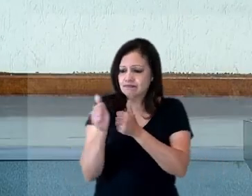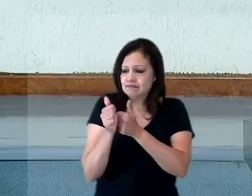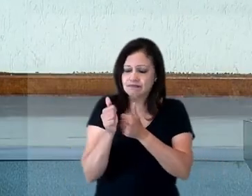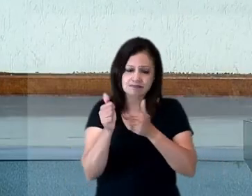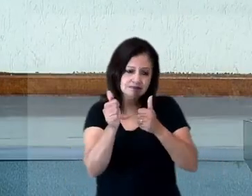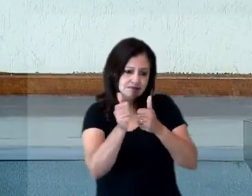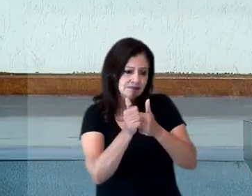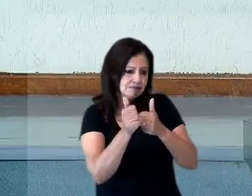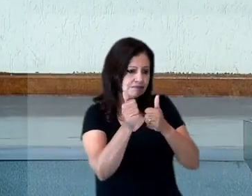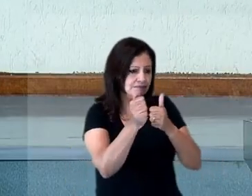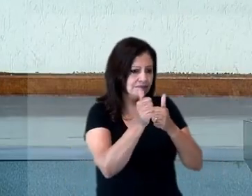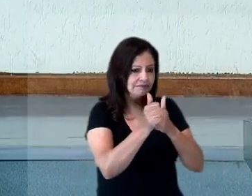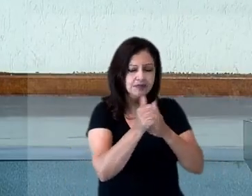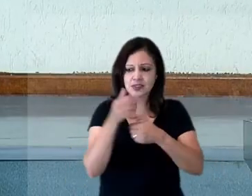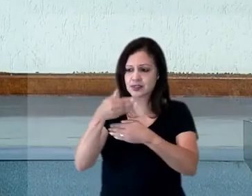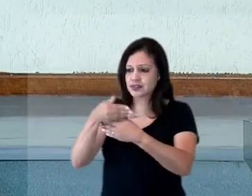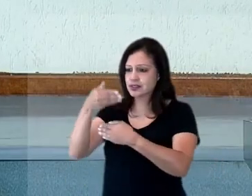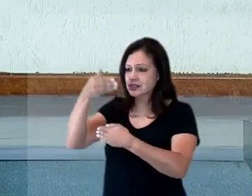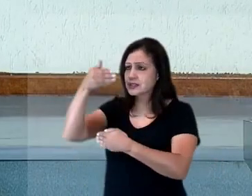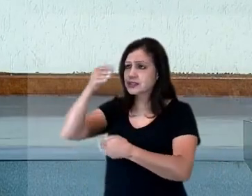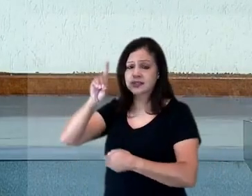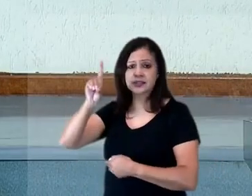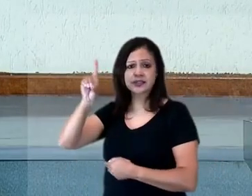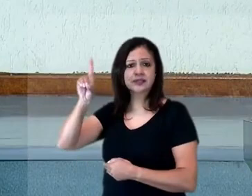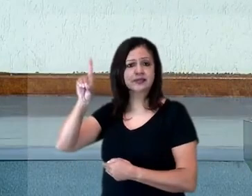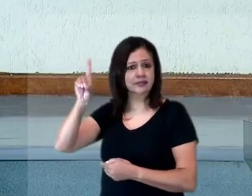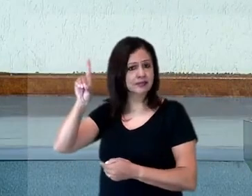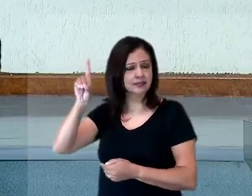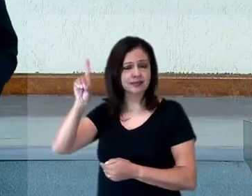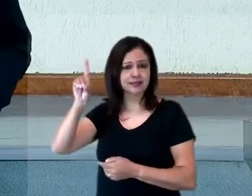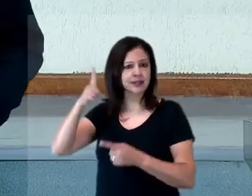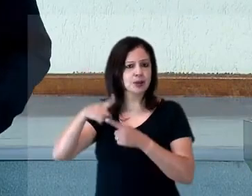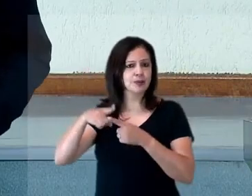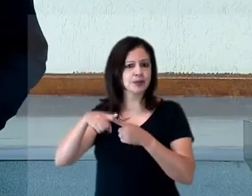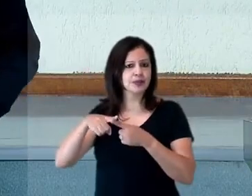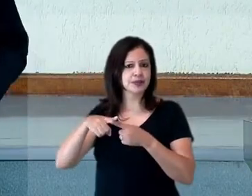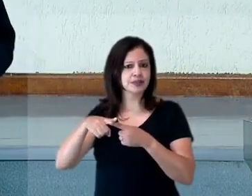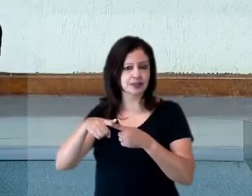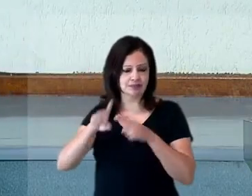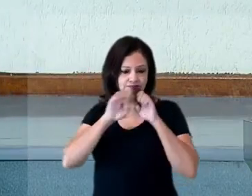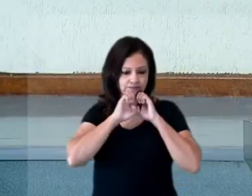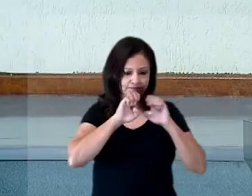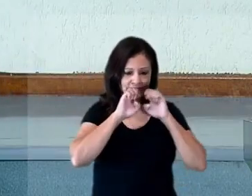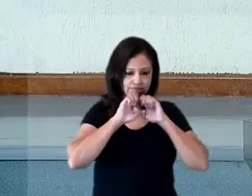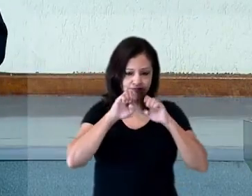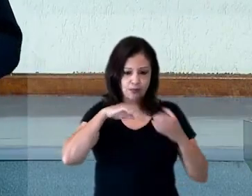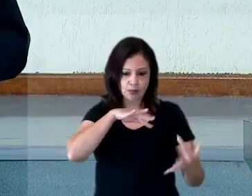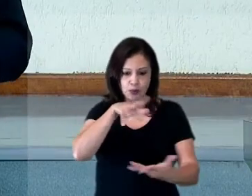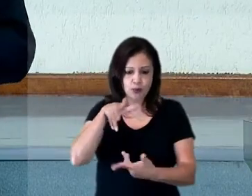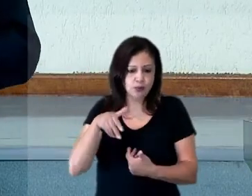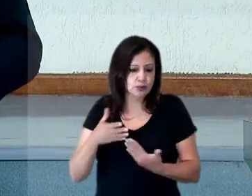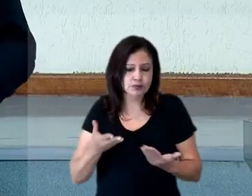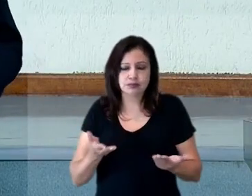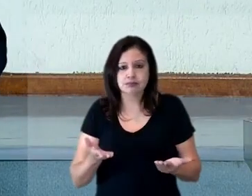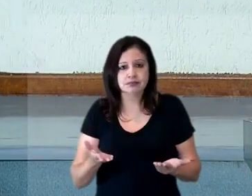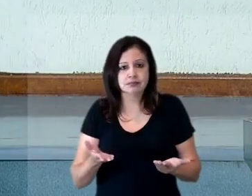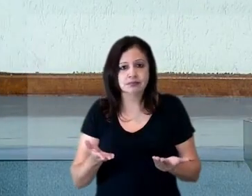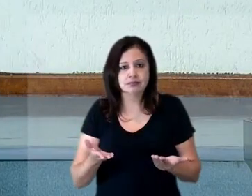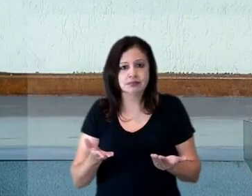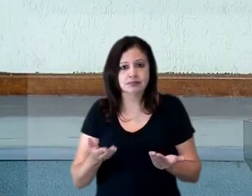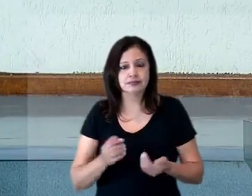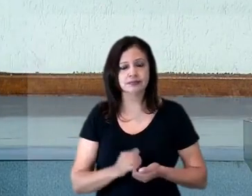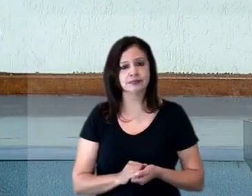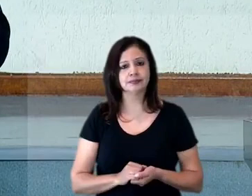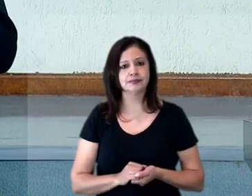estar na presença de Jesus, que o Evangelho é para todos nós. E quando nós temos, então, uma palavra de Jesus